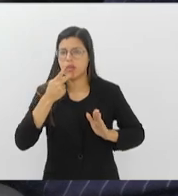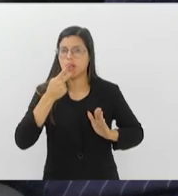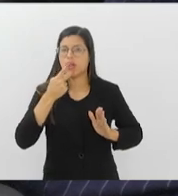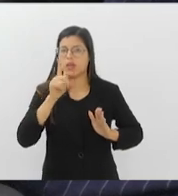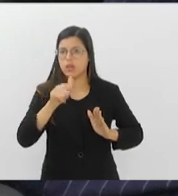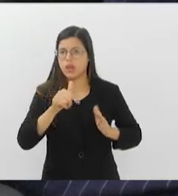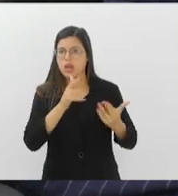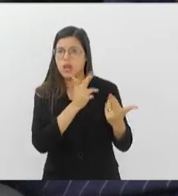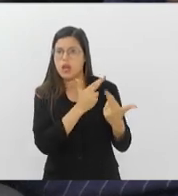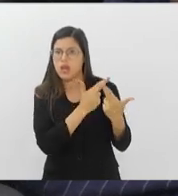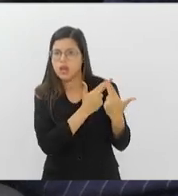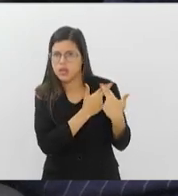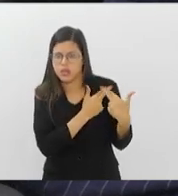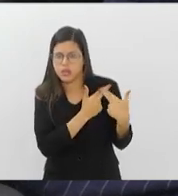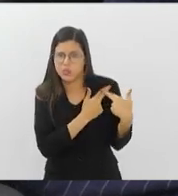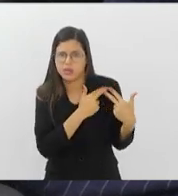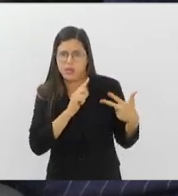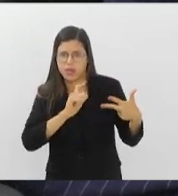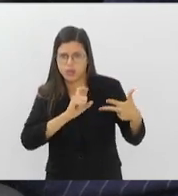executivo, né,